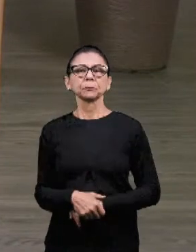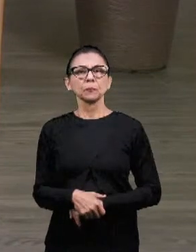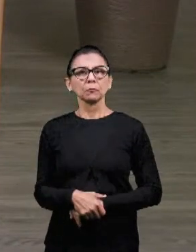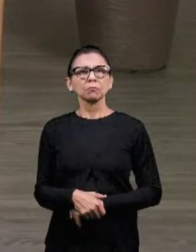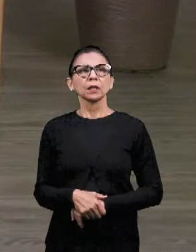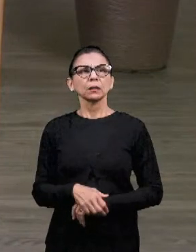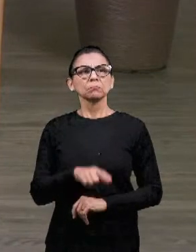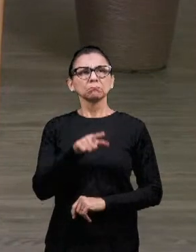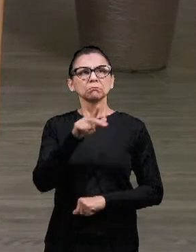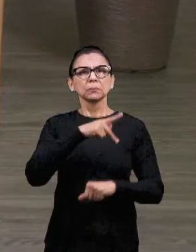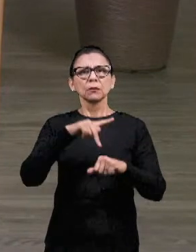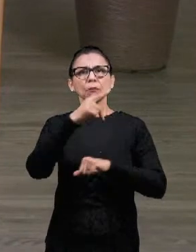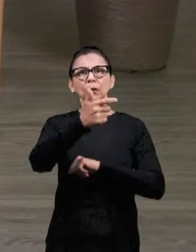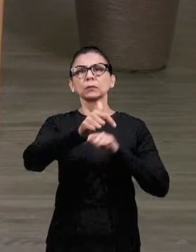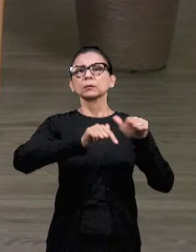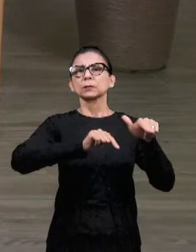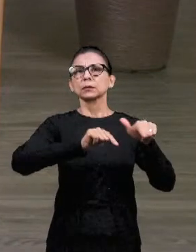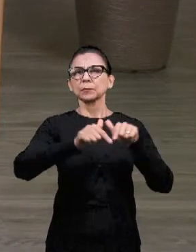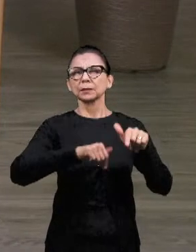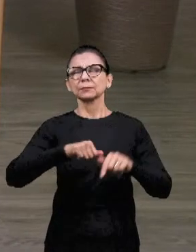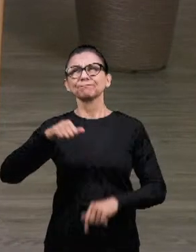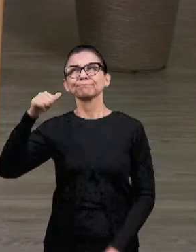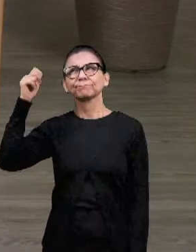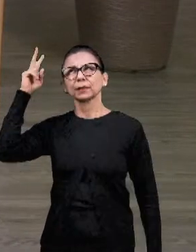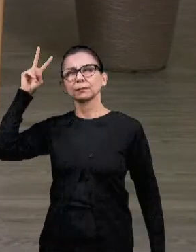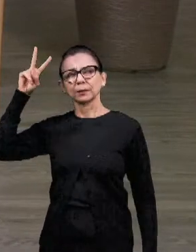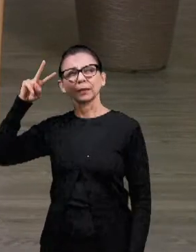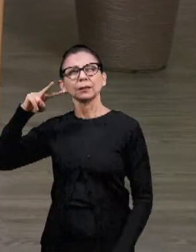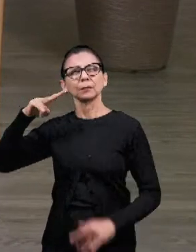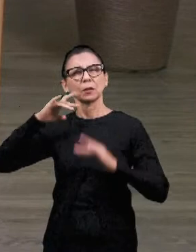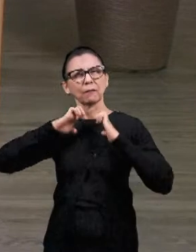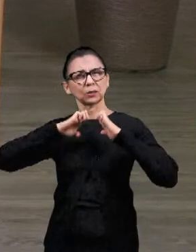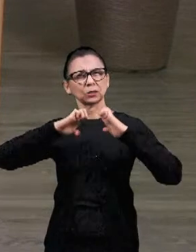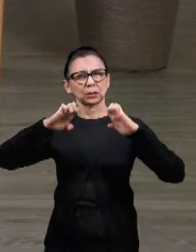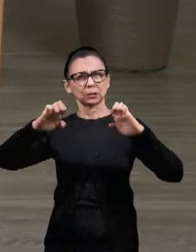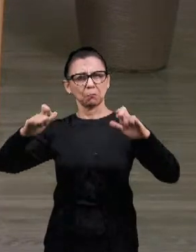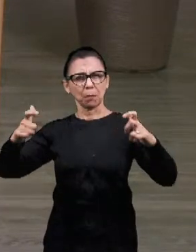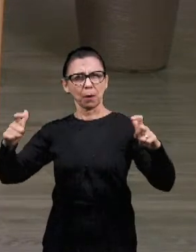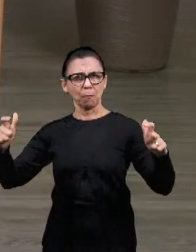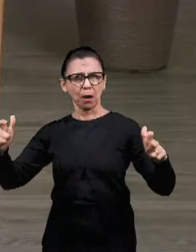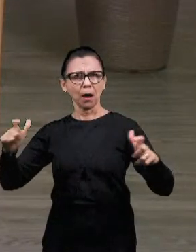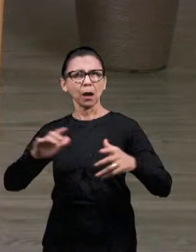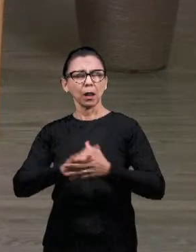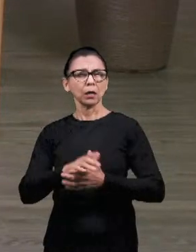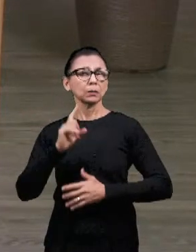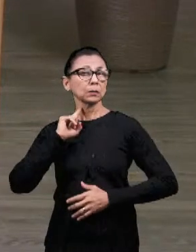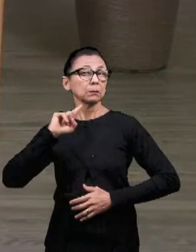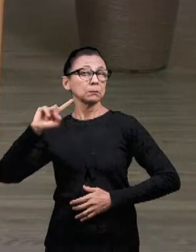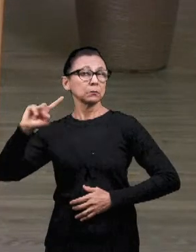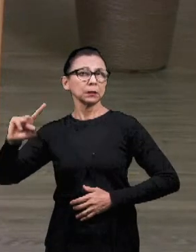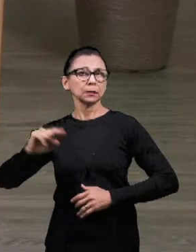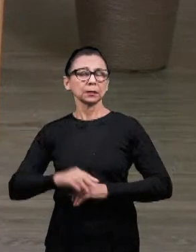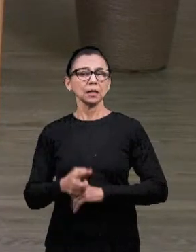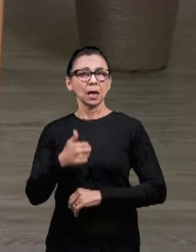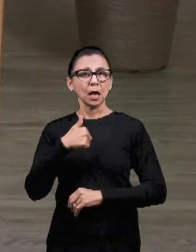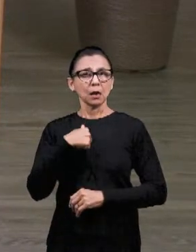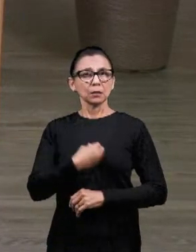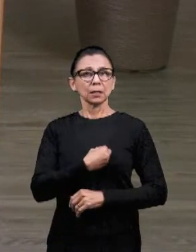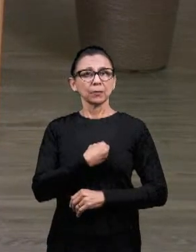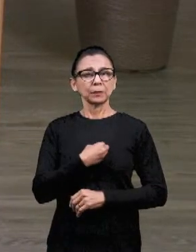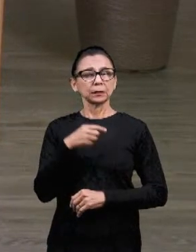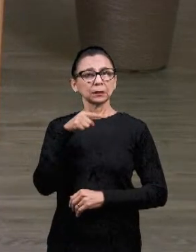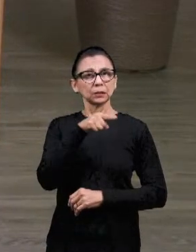Eu me lembro que naquela evangelização, grande evangelização do Mineirão, Eu estava em Singapura.